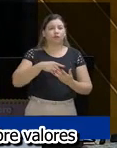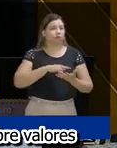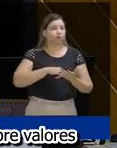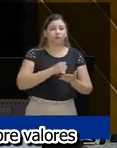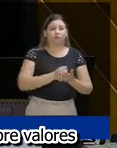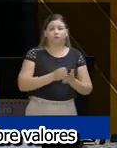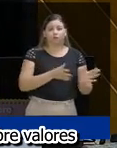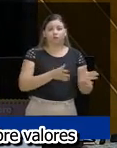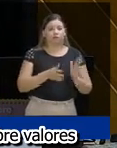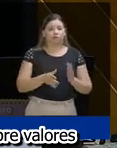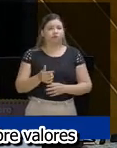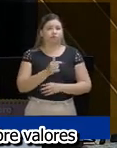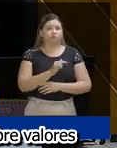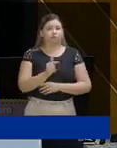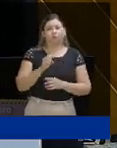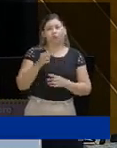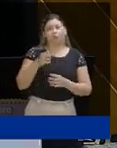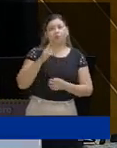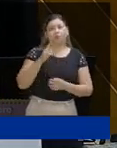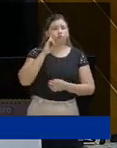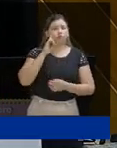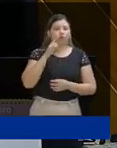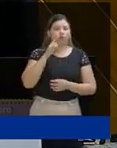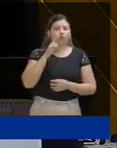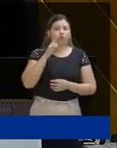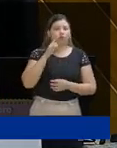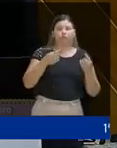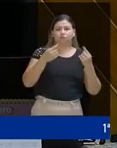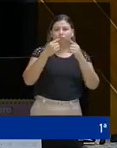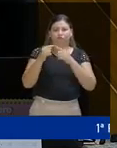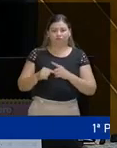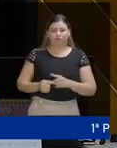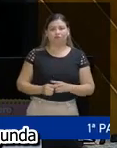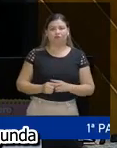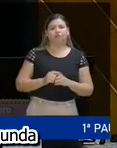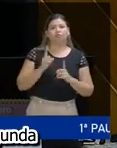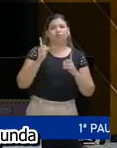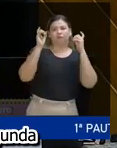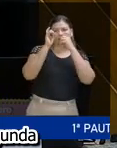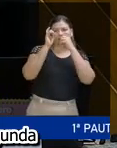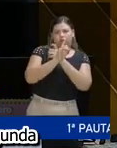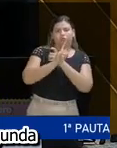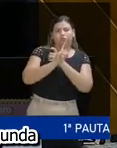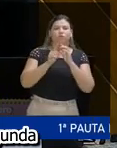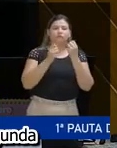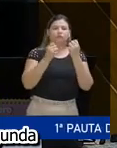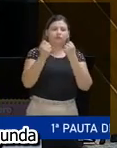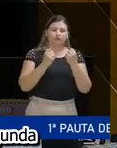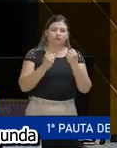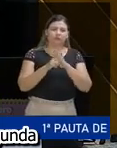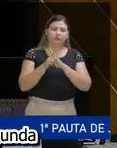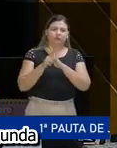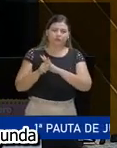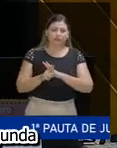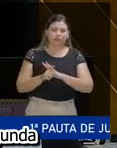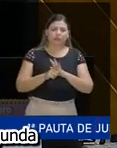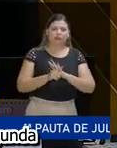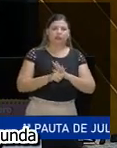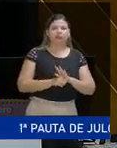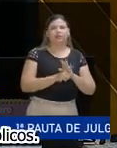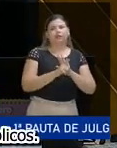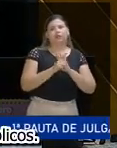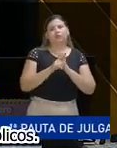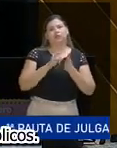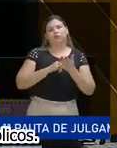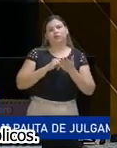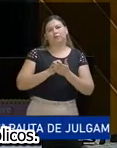os documentos versarem sobre valores elevados, muitas das vezes, movimentados durante o período de um ano. A